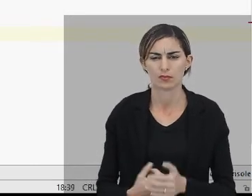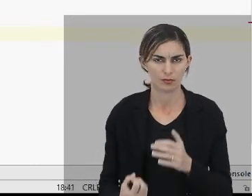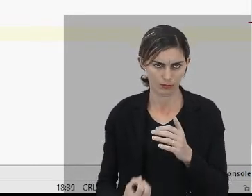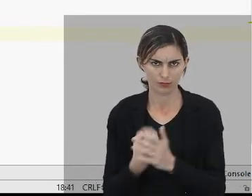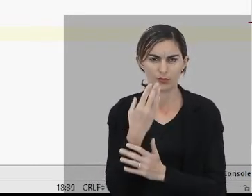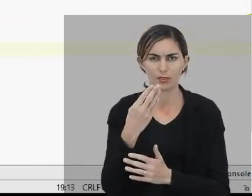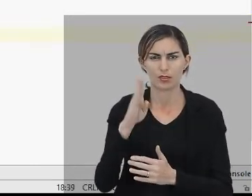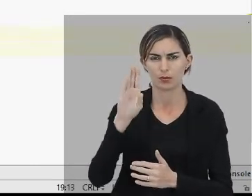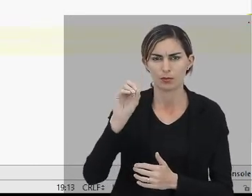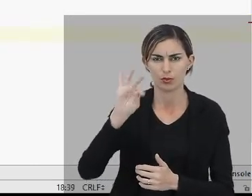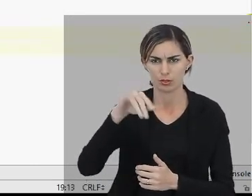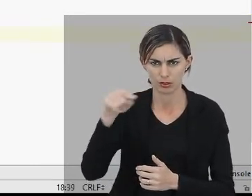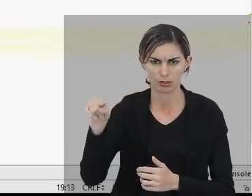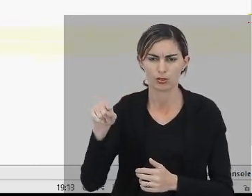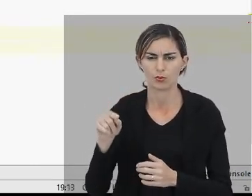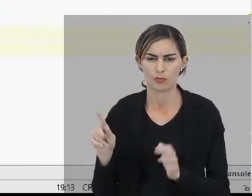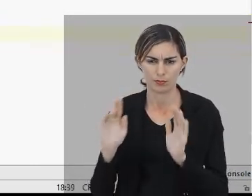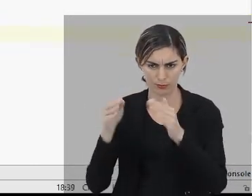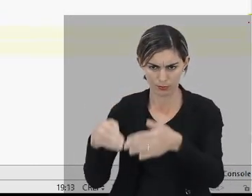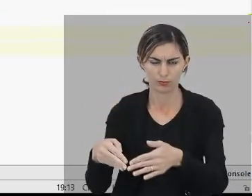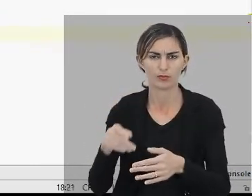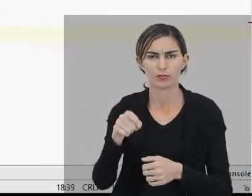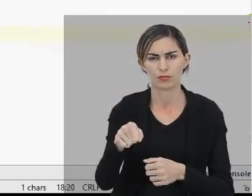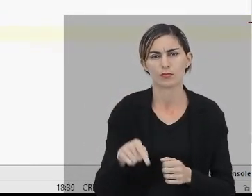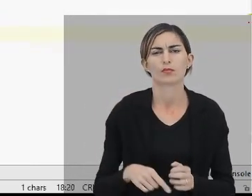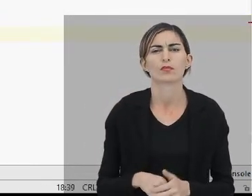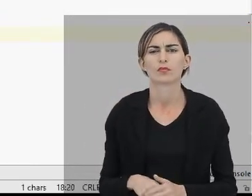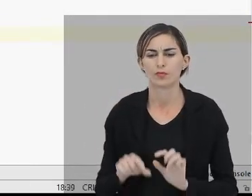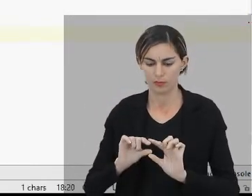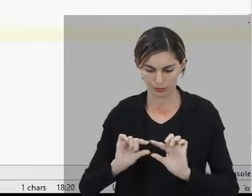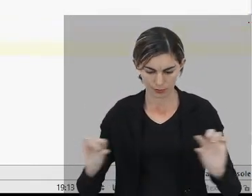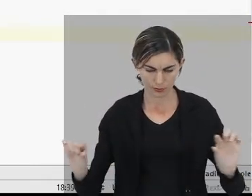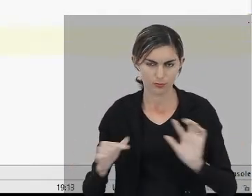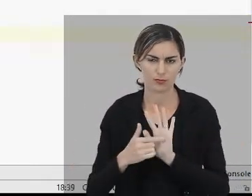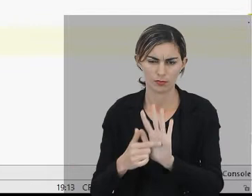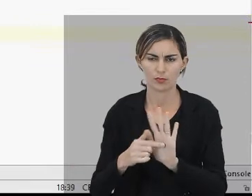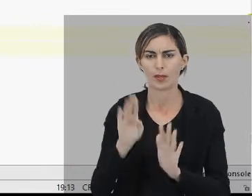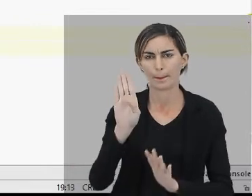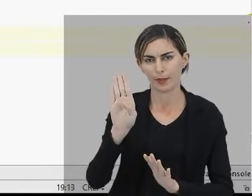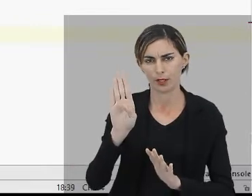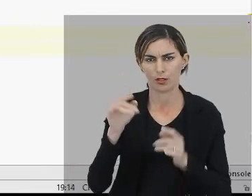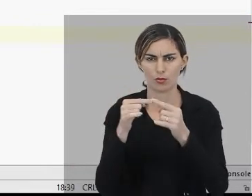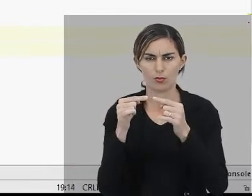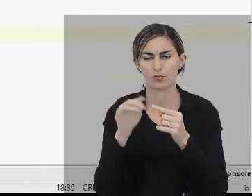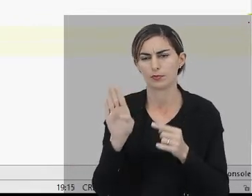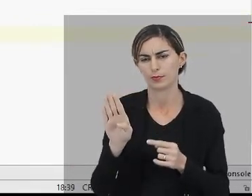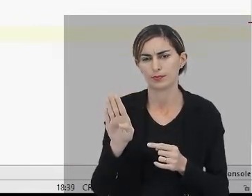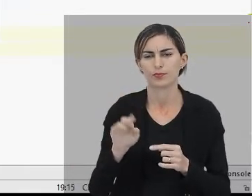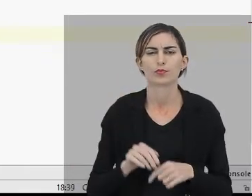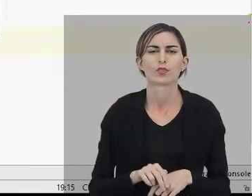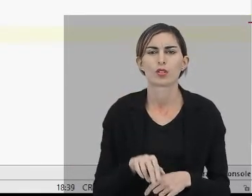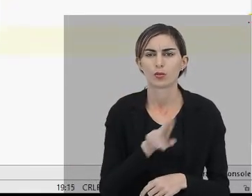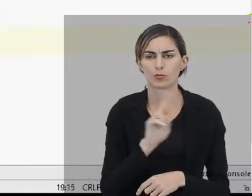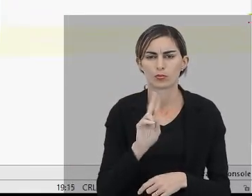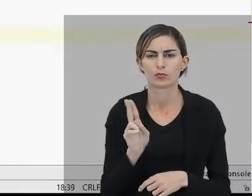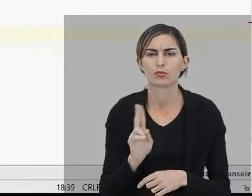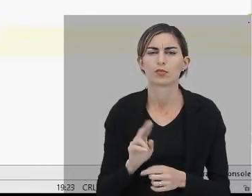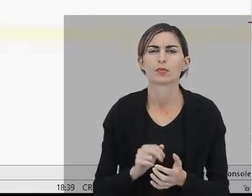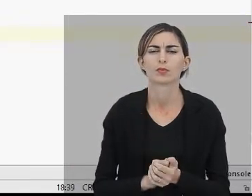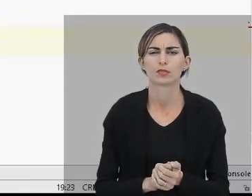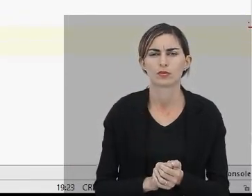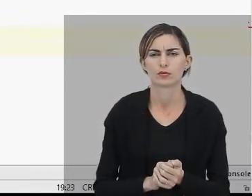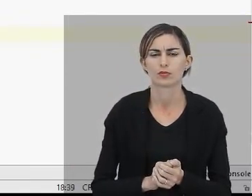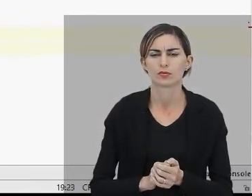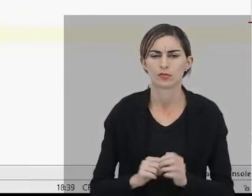Criei um botão, que está referenciado aqui pela nossa referência B. Vou chamar ele e